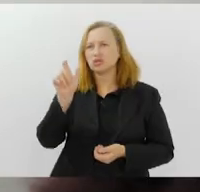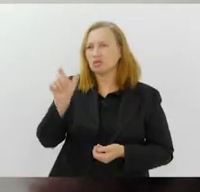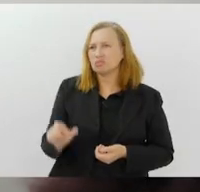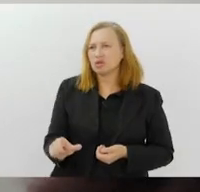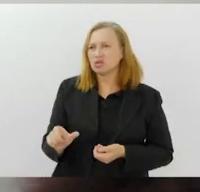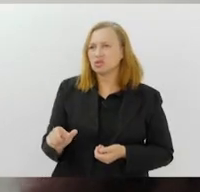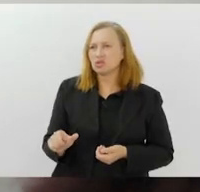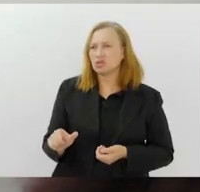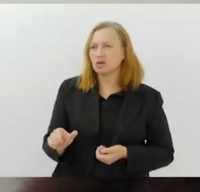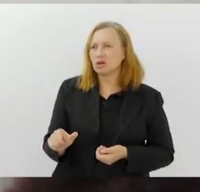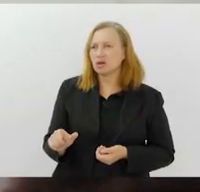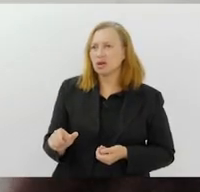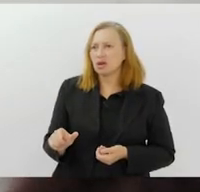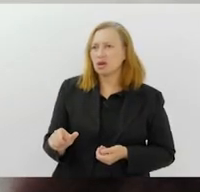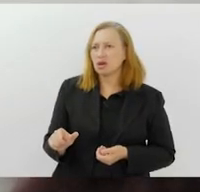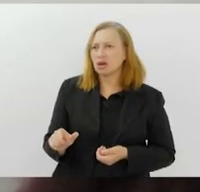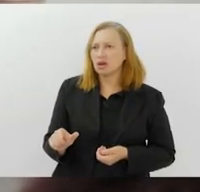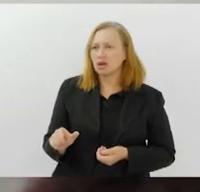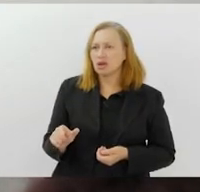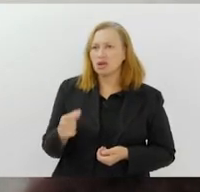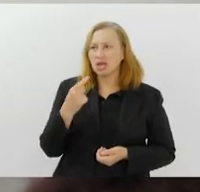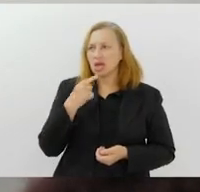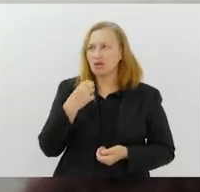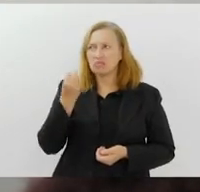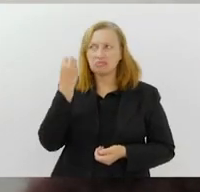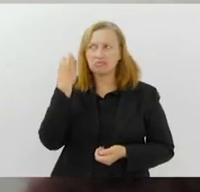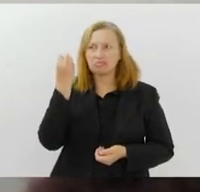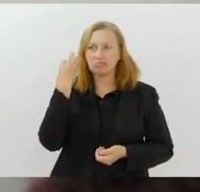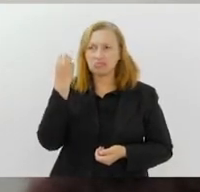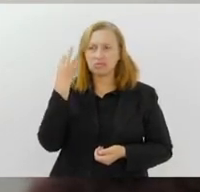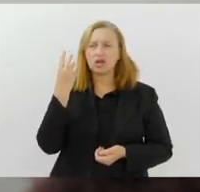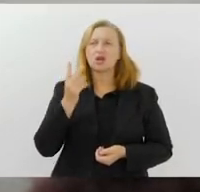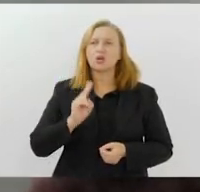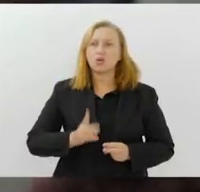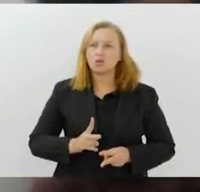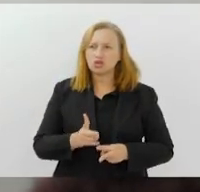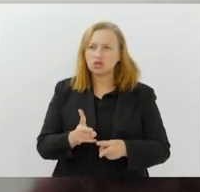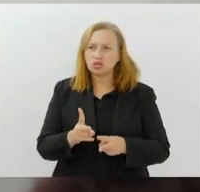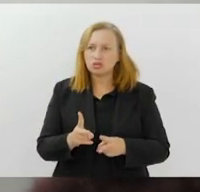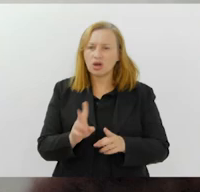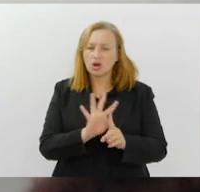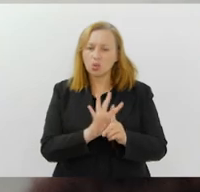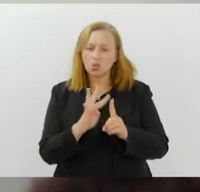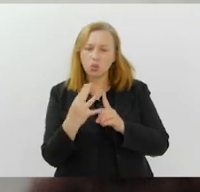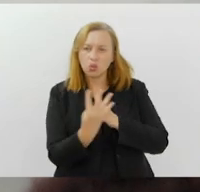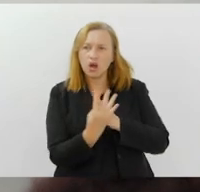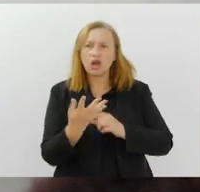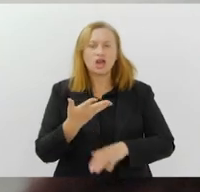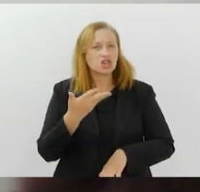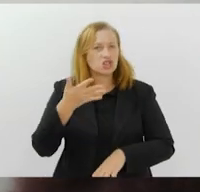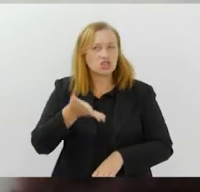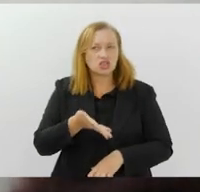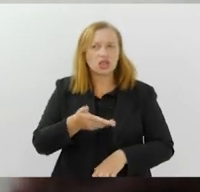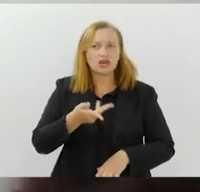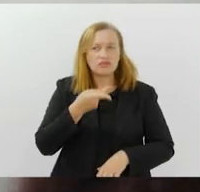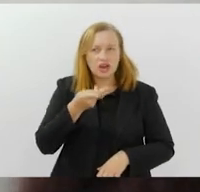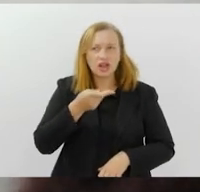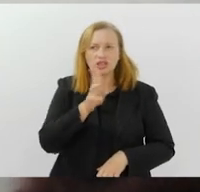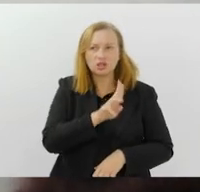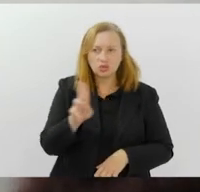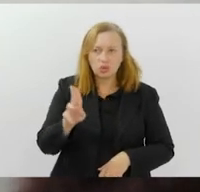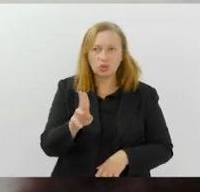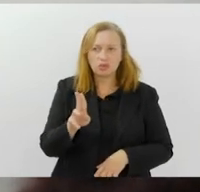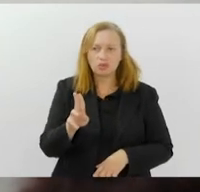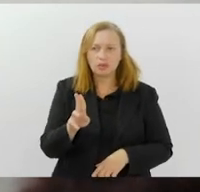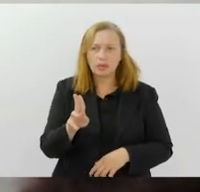assim não ignorei seguir minha vida eles continuaram me cercando e tal chamaram de novo pelo nome acho que para testar ver